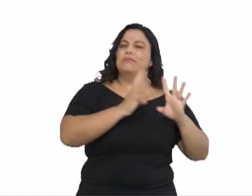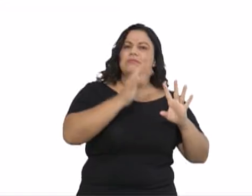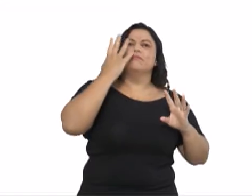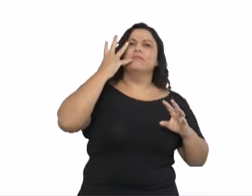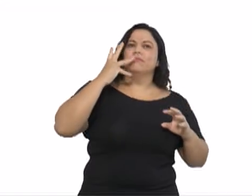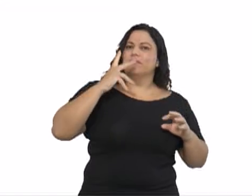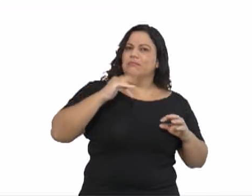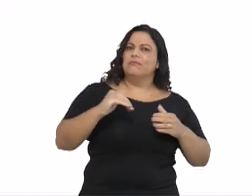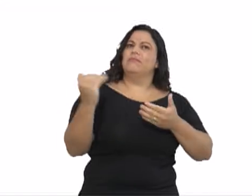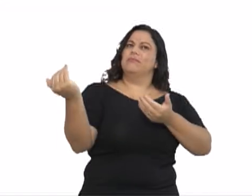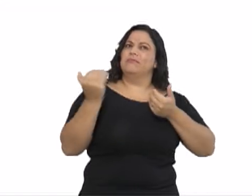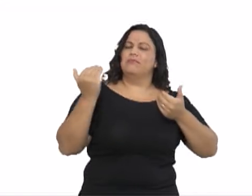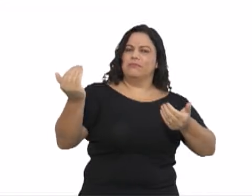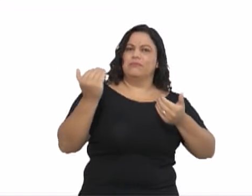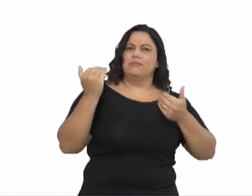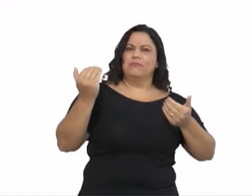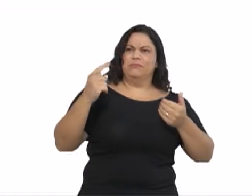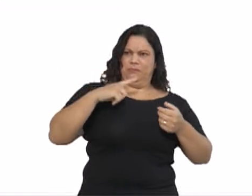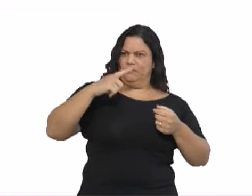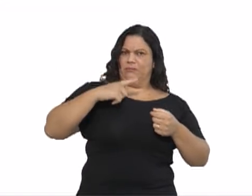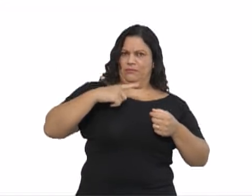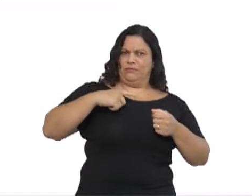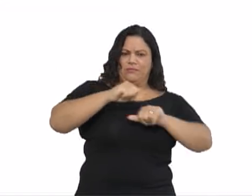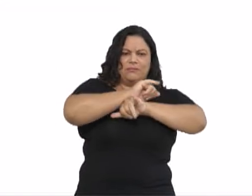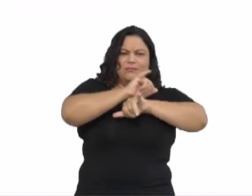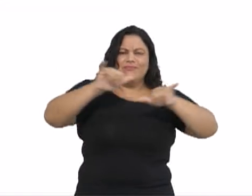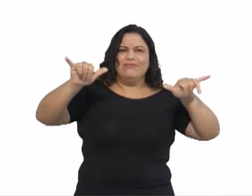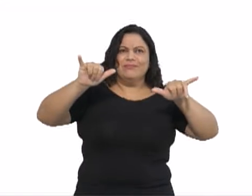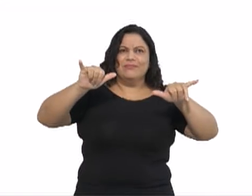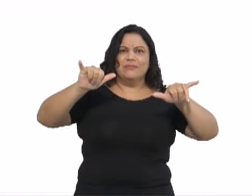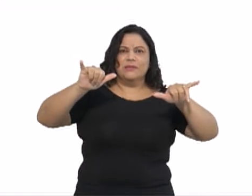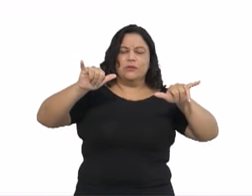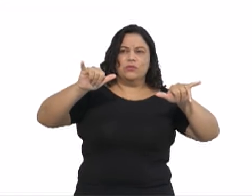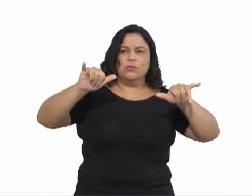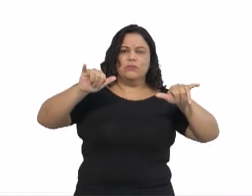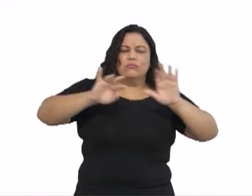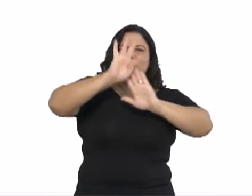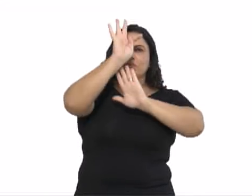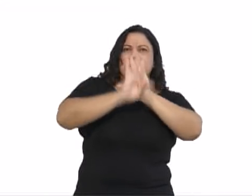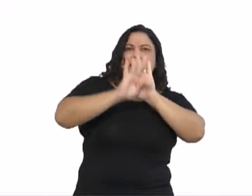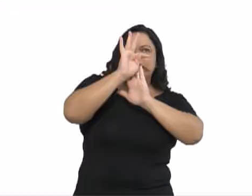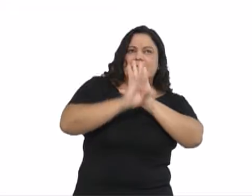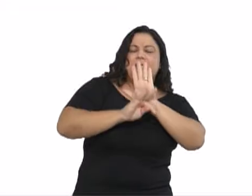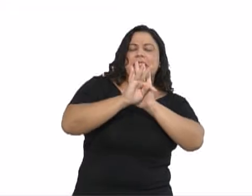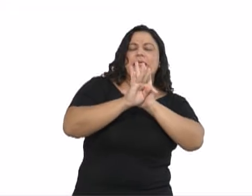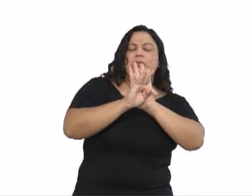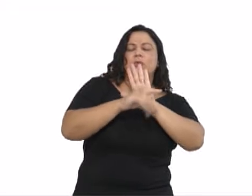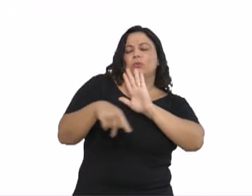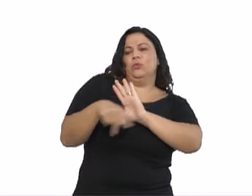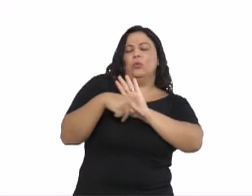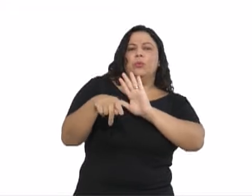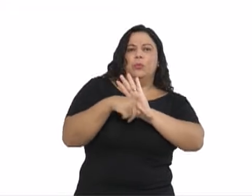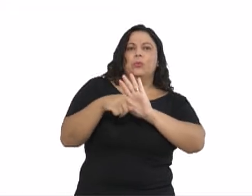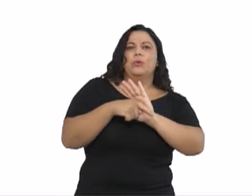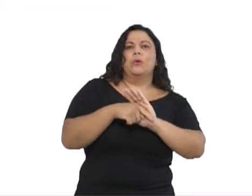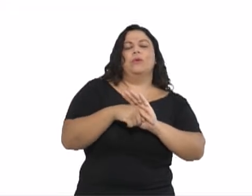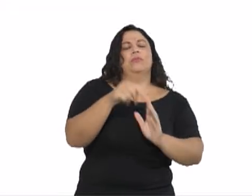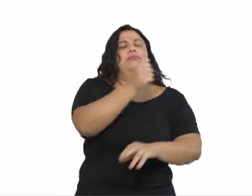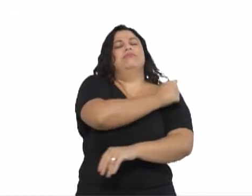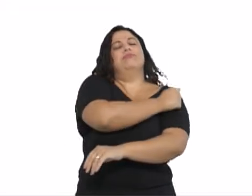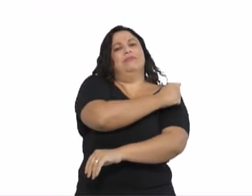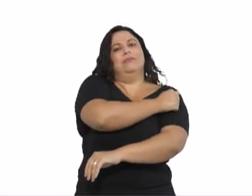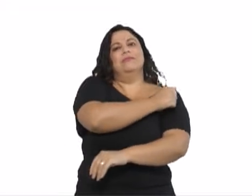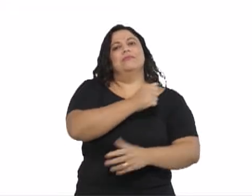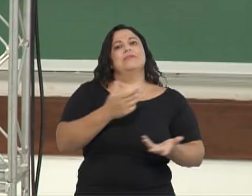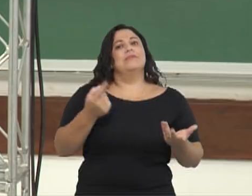por exemplo, algum tipo de publicação em sua escola com textos escritos pelos alunos? Então pensem um